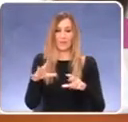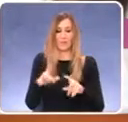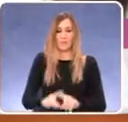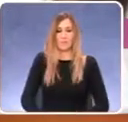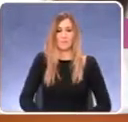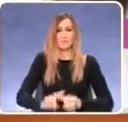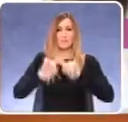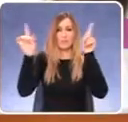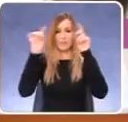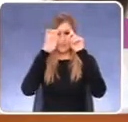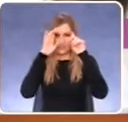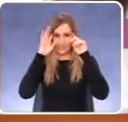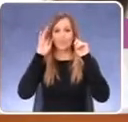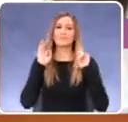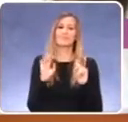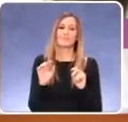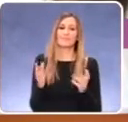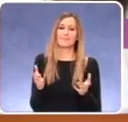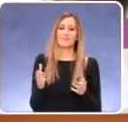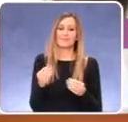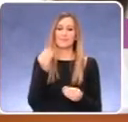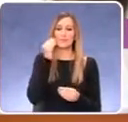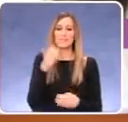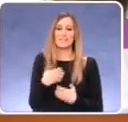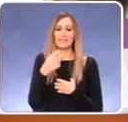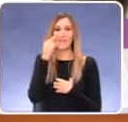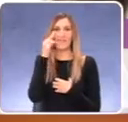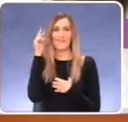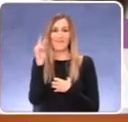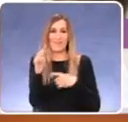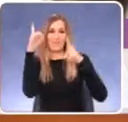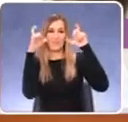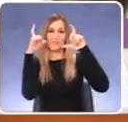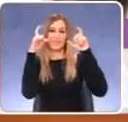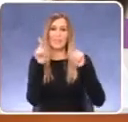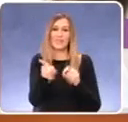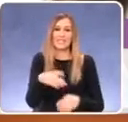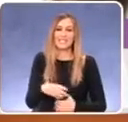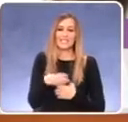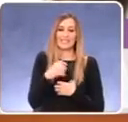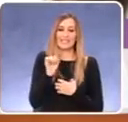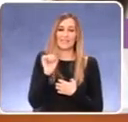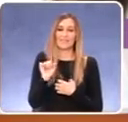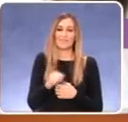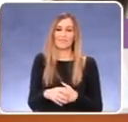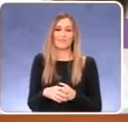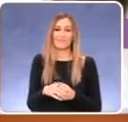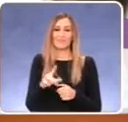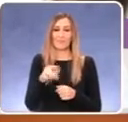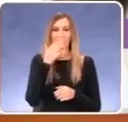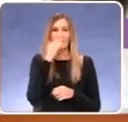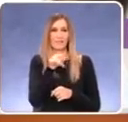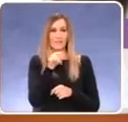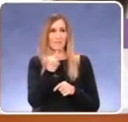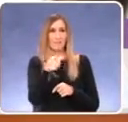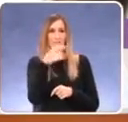ver. O que é que se sente quando olha para aquela fotografia sua? Outra pessoa